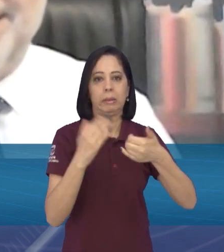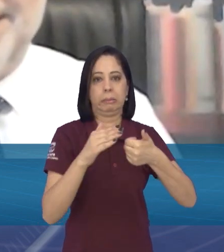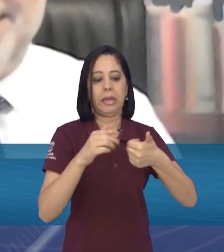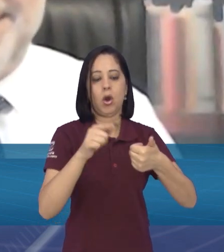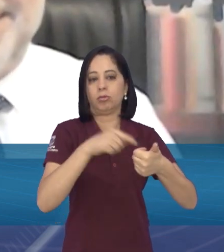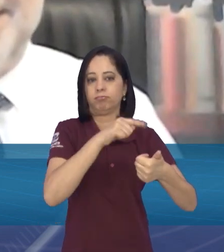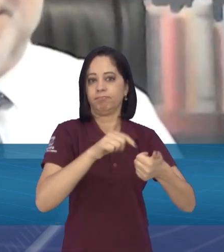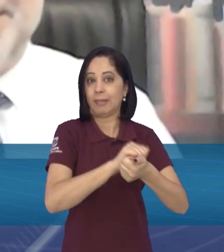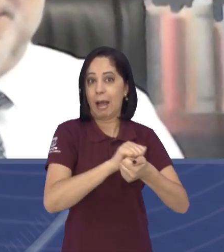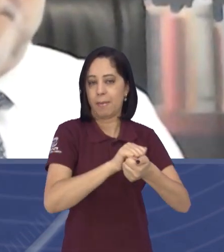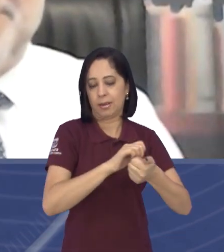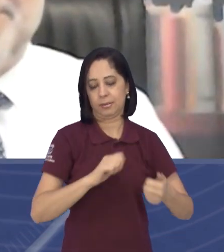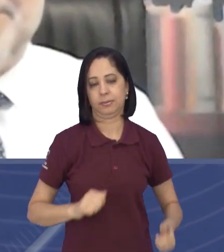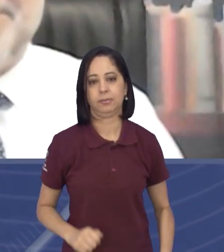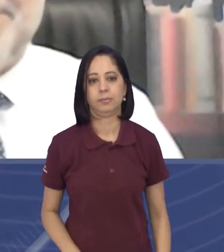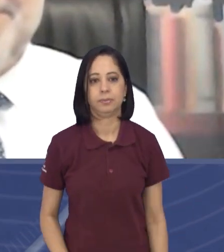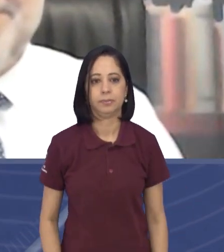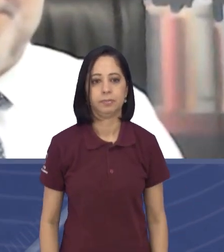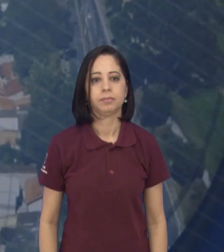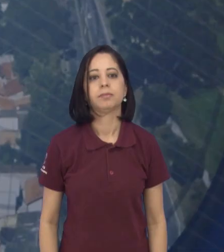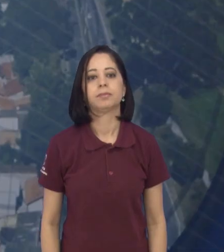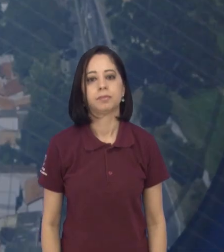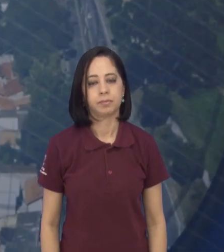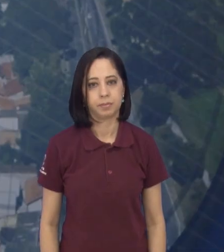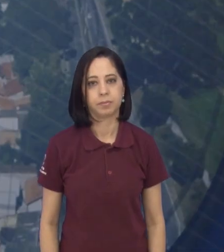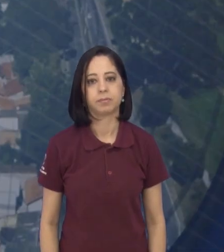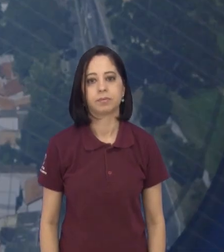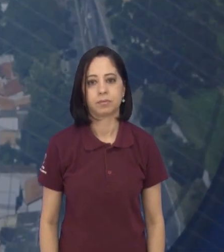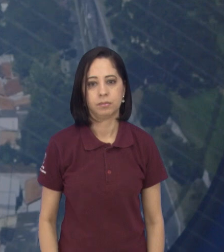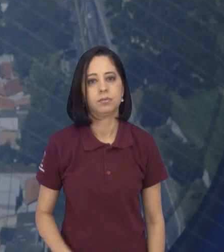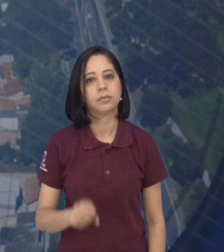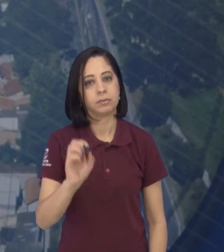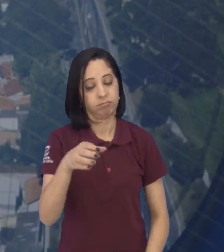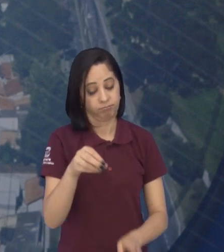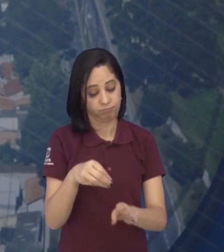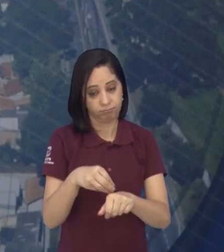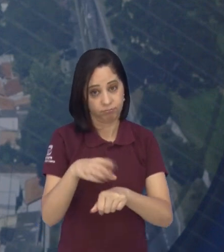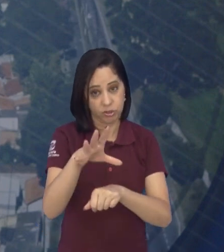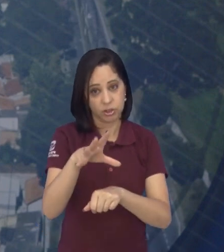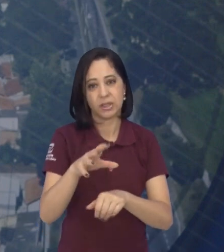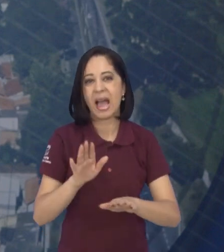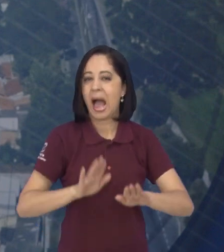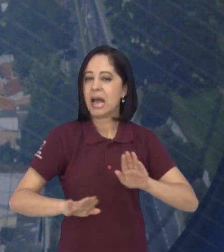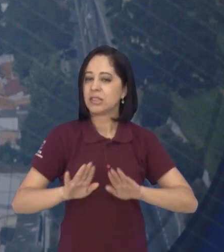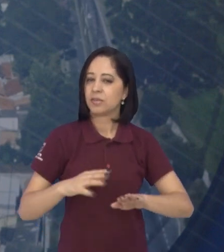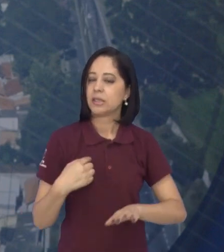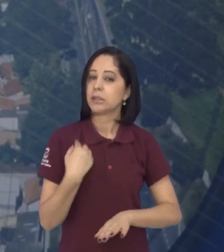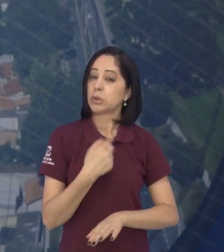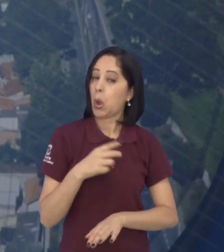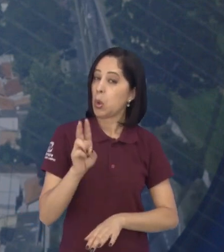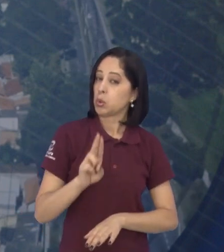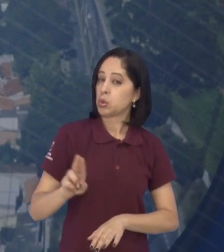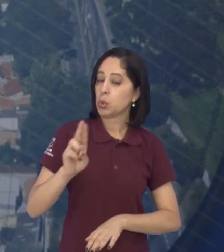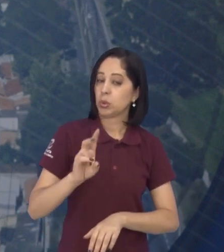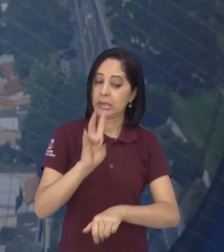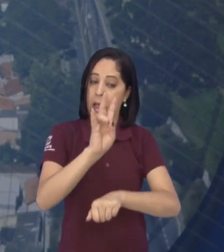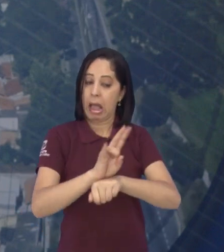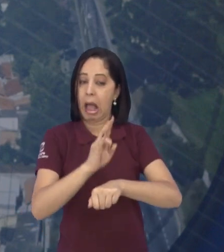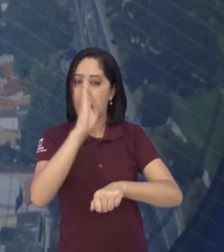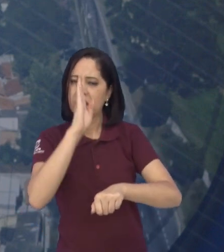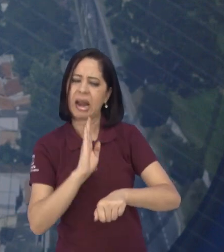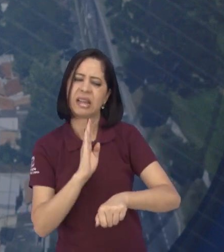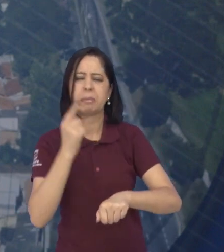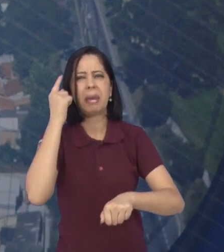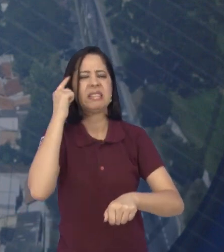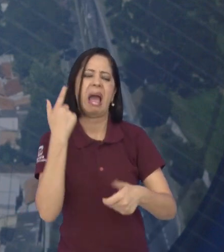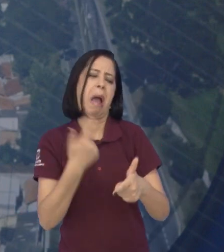segurança. Sem dúvida. Então tá aí, gente. Fica a dica. Às vezes a gente entra, acha que pode não ter nenhum problema,